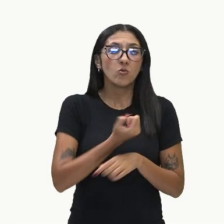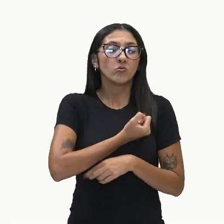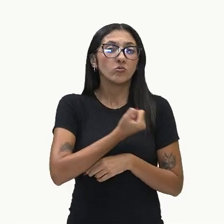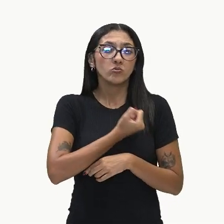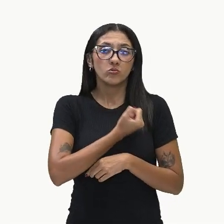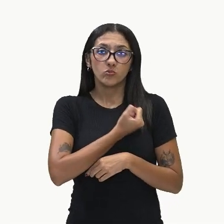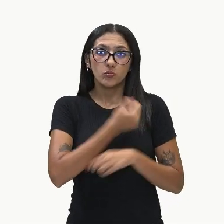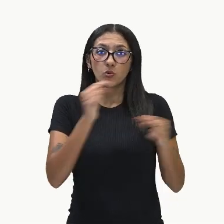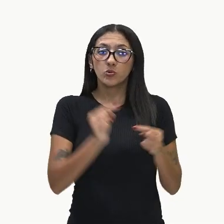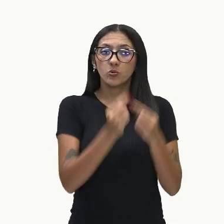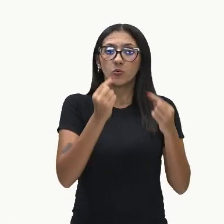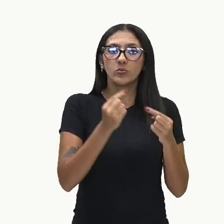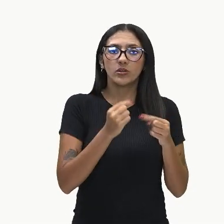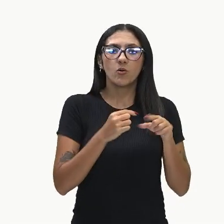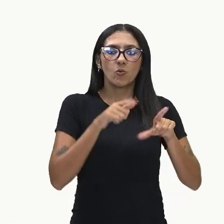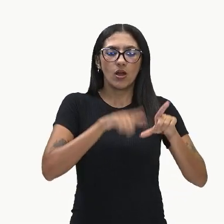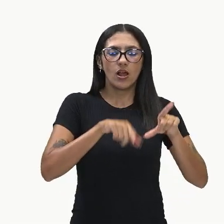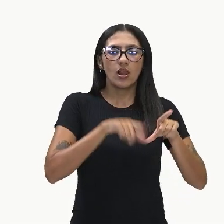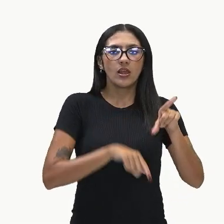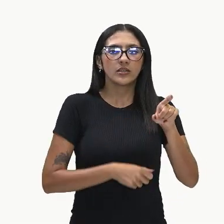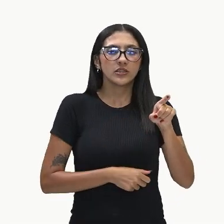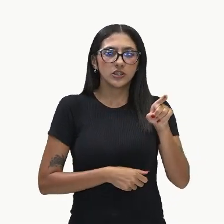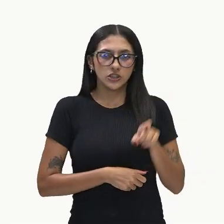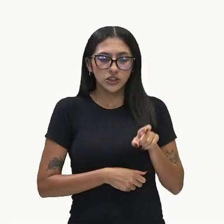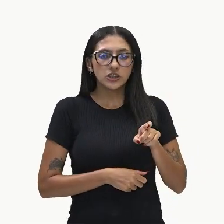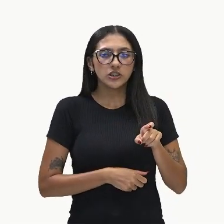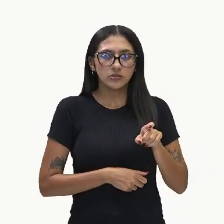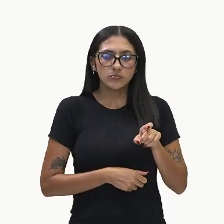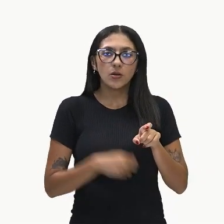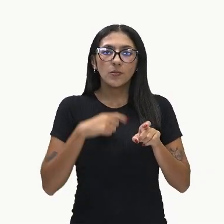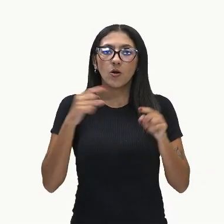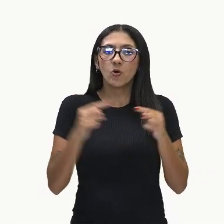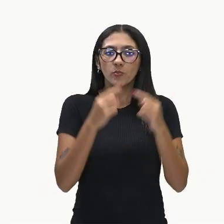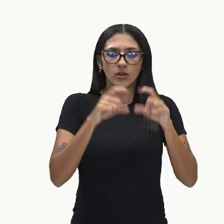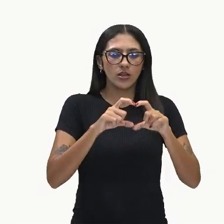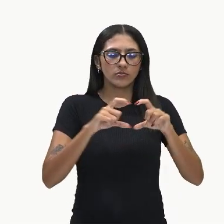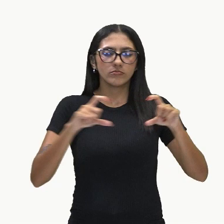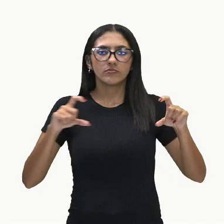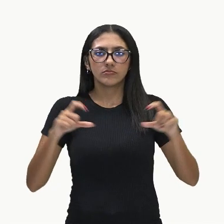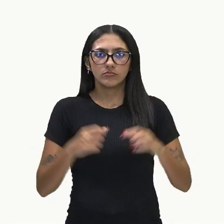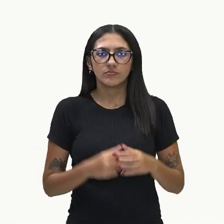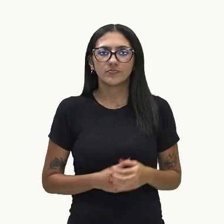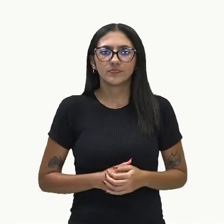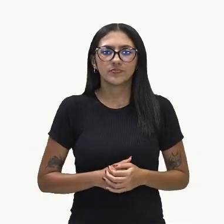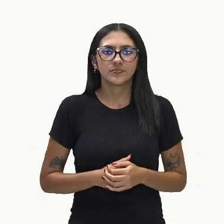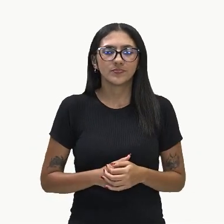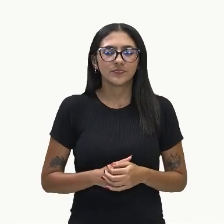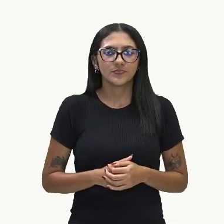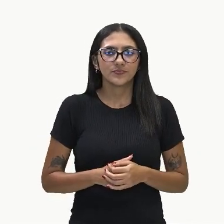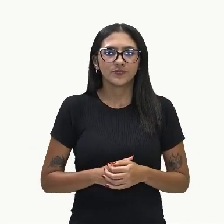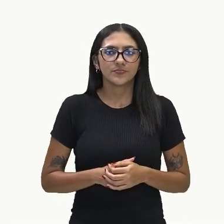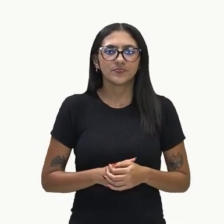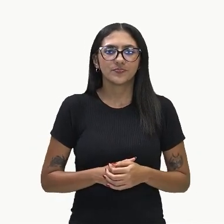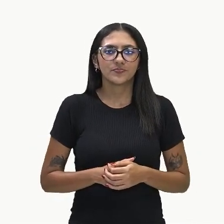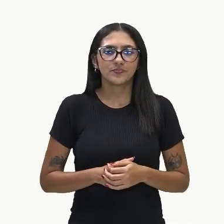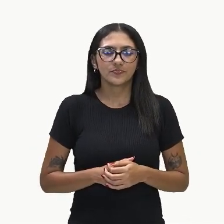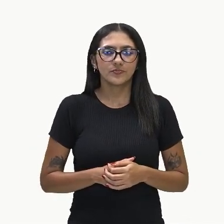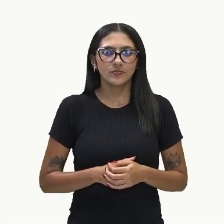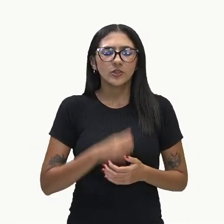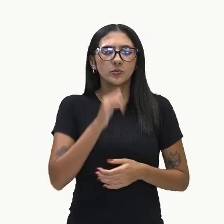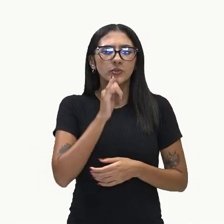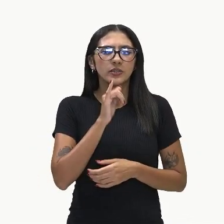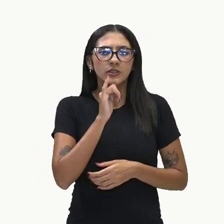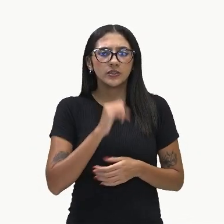que isso aqui seja verdade. Aí, como é que eu faço isso? Vamos lá. Se eu tenho